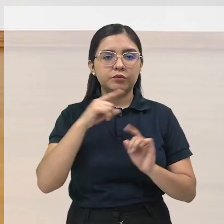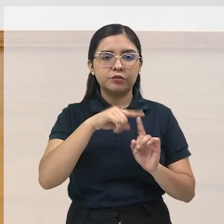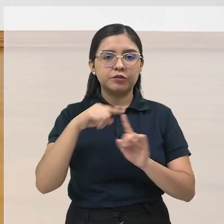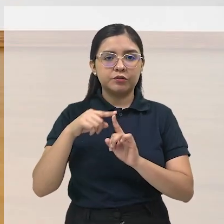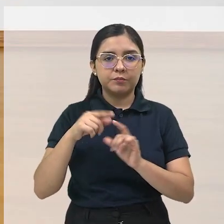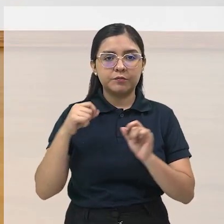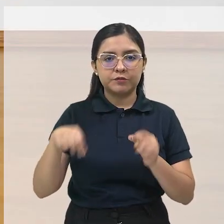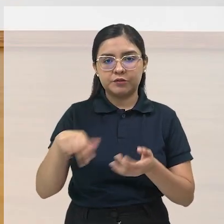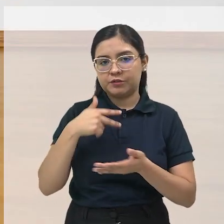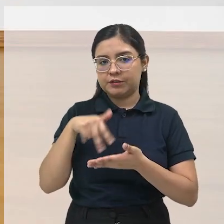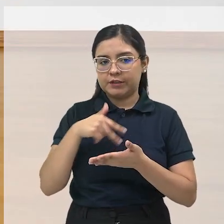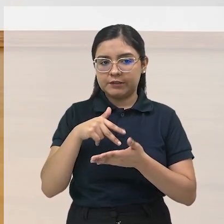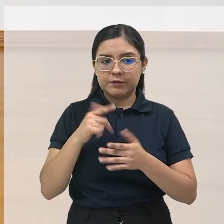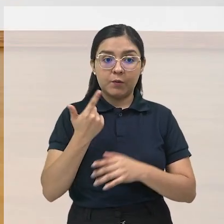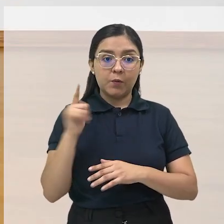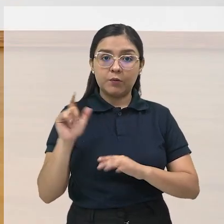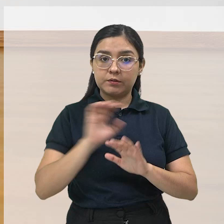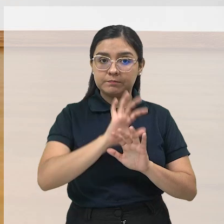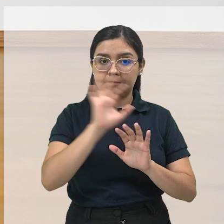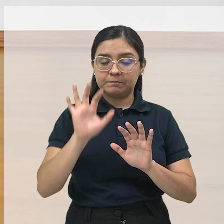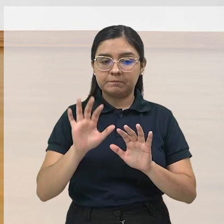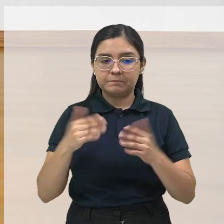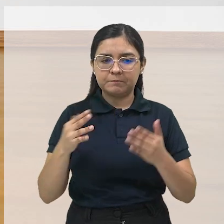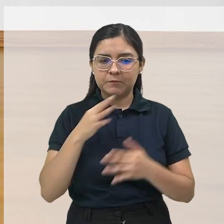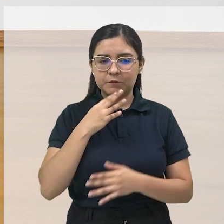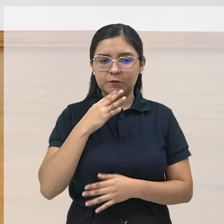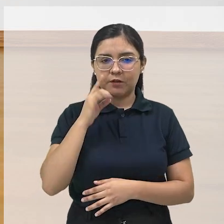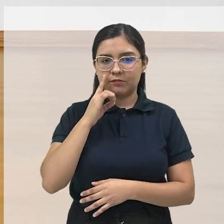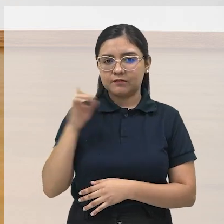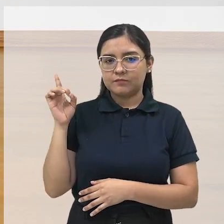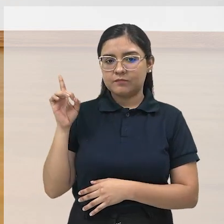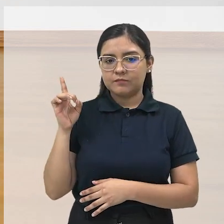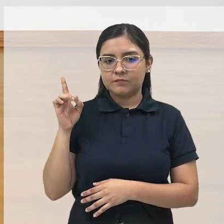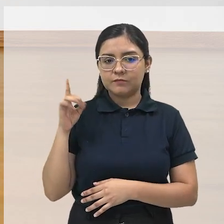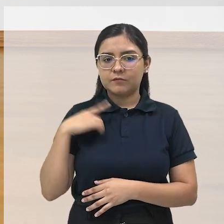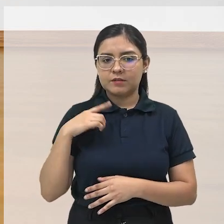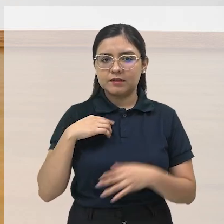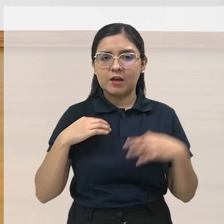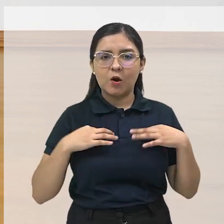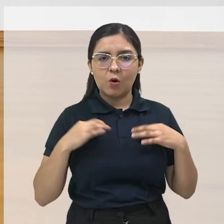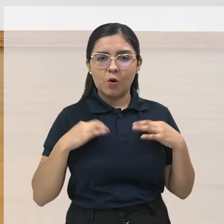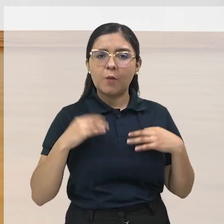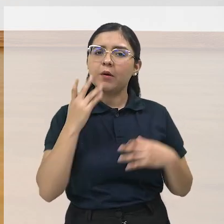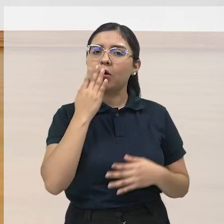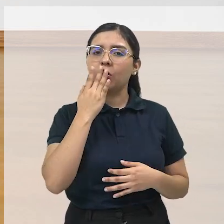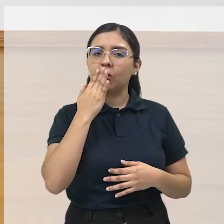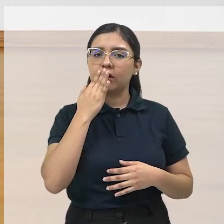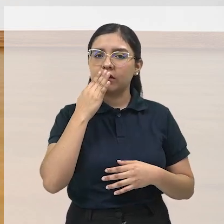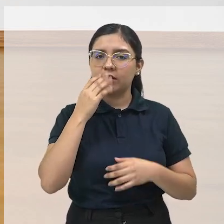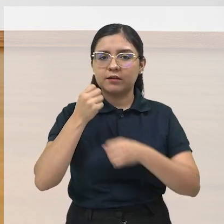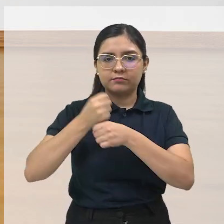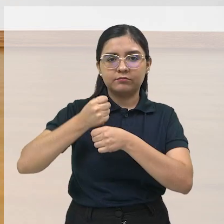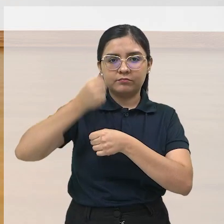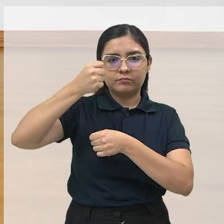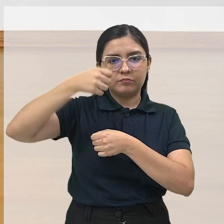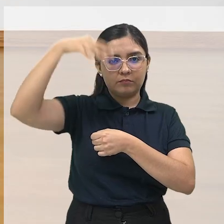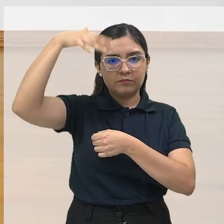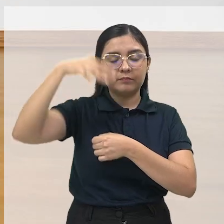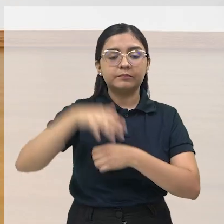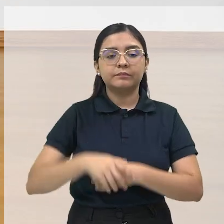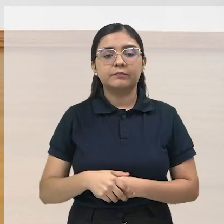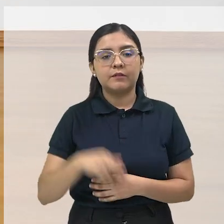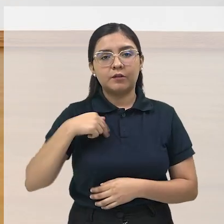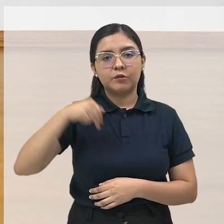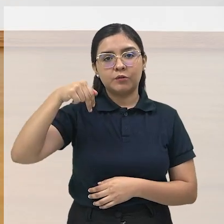agora para outra região. Olha só, você já conhece essa daqui? Com essa roupa colorida e esse guarda-chuva? Chegamos na